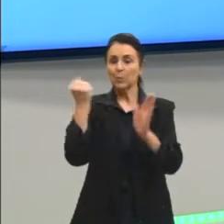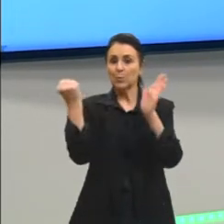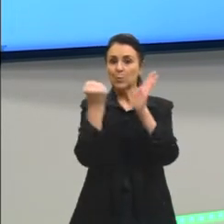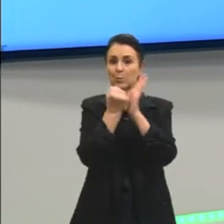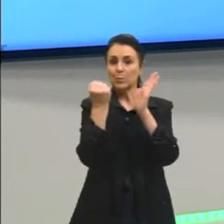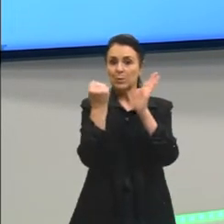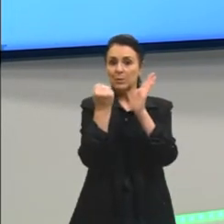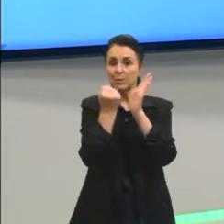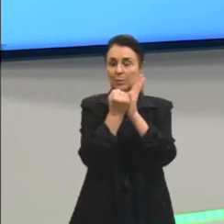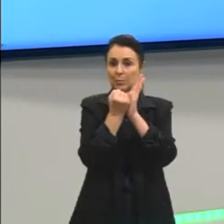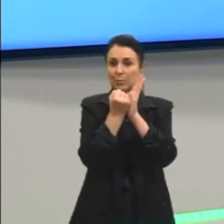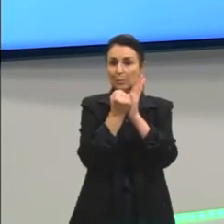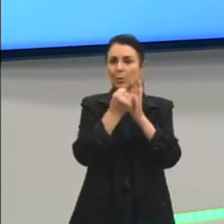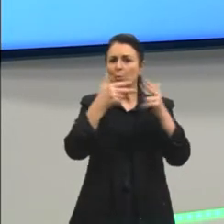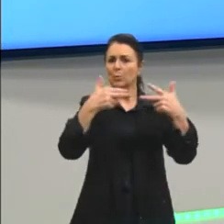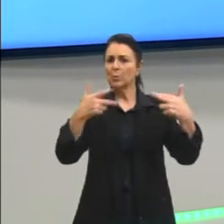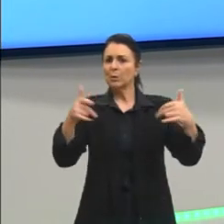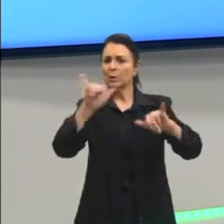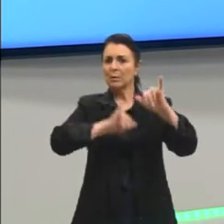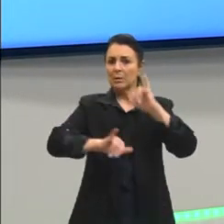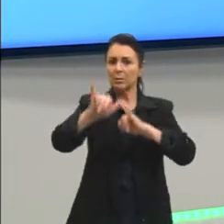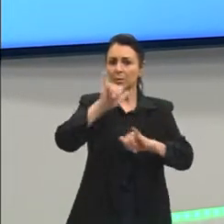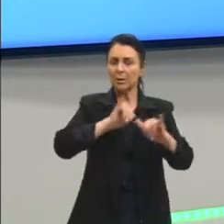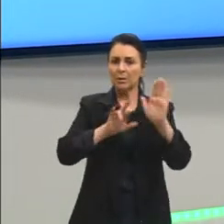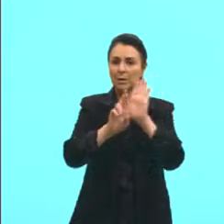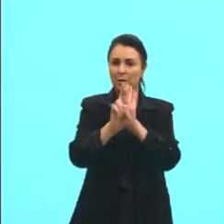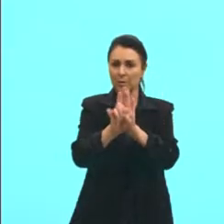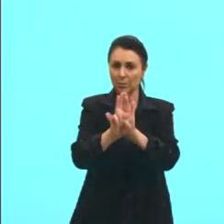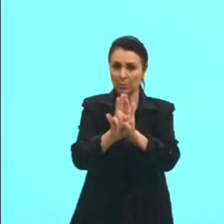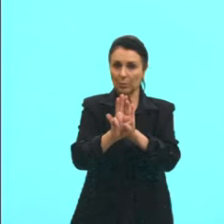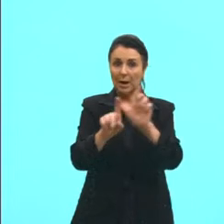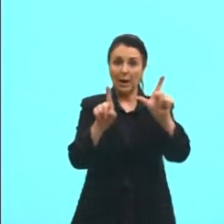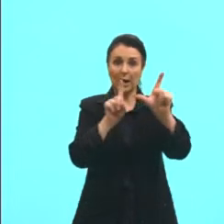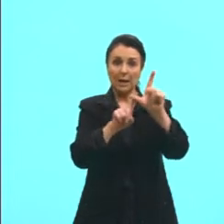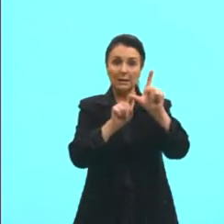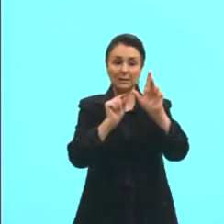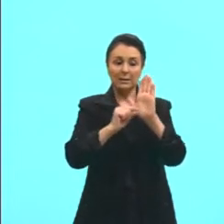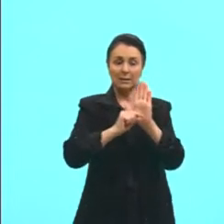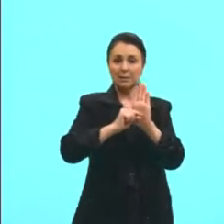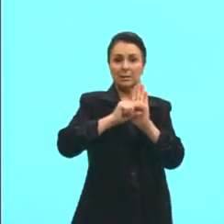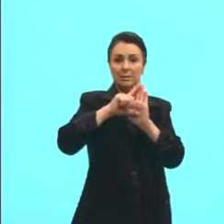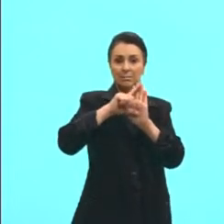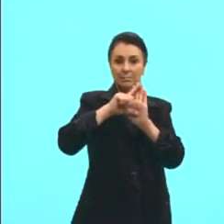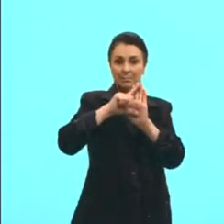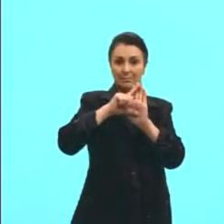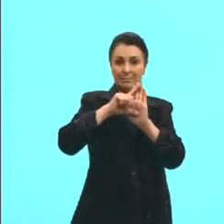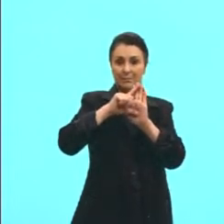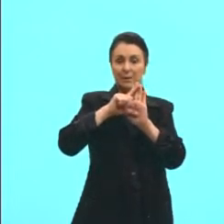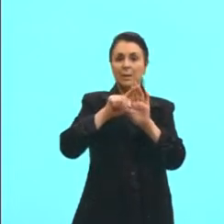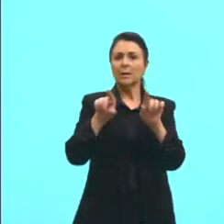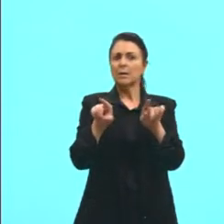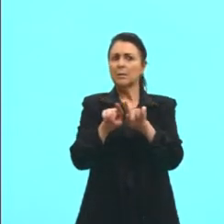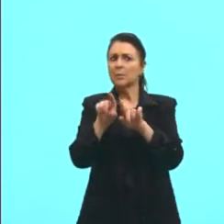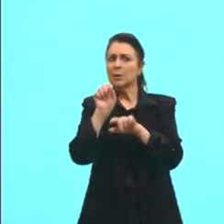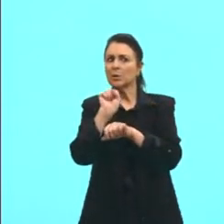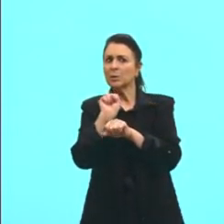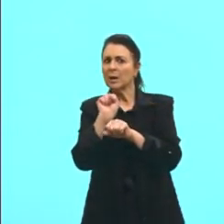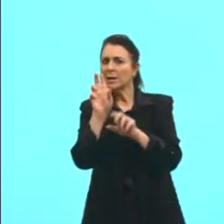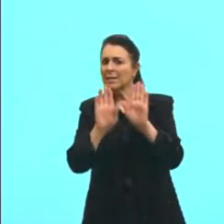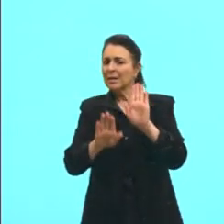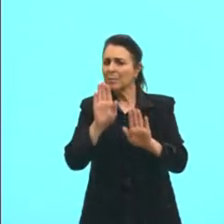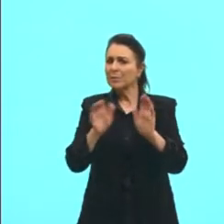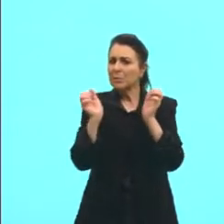o símbolo do elemento químico é representado por uma letra maiúscula e às vezes tem um acompanhamento de